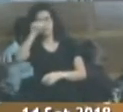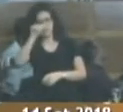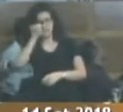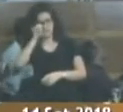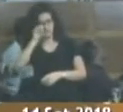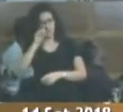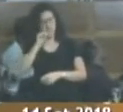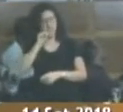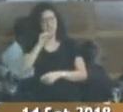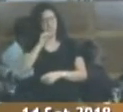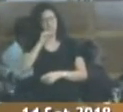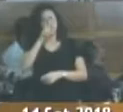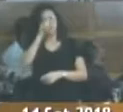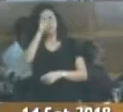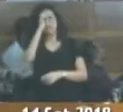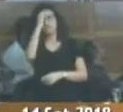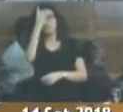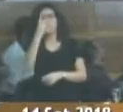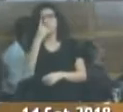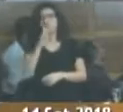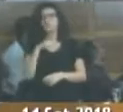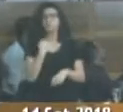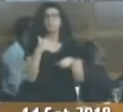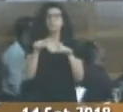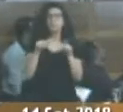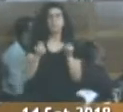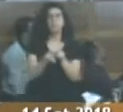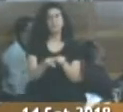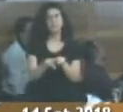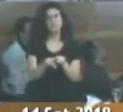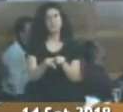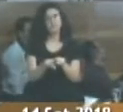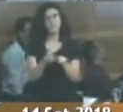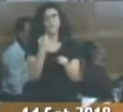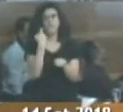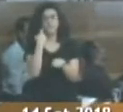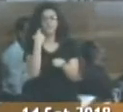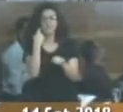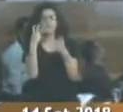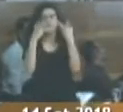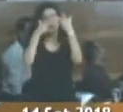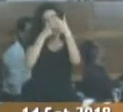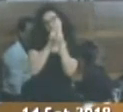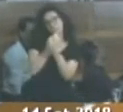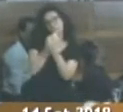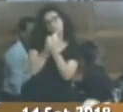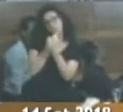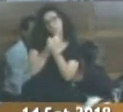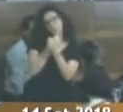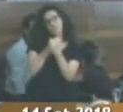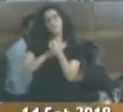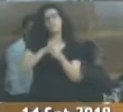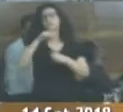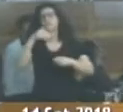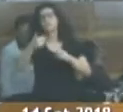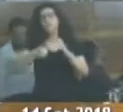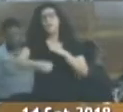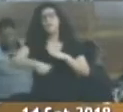da gente estar trabalhando também, né, nesse ramo. Né? Então, qual foi a primeira